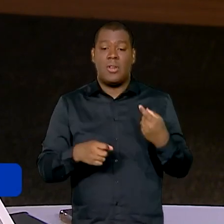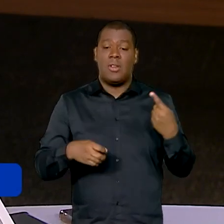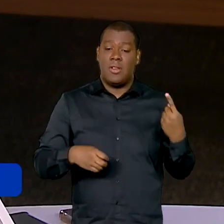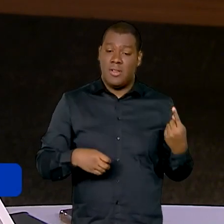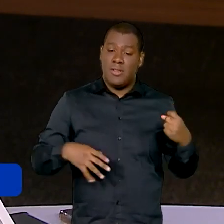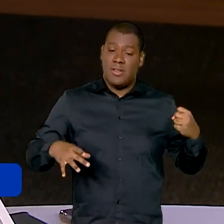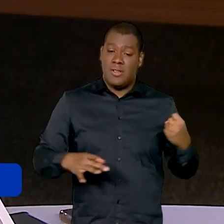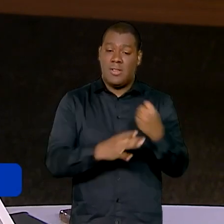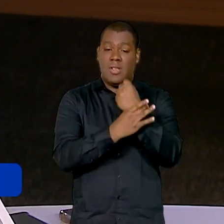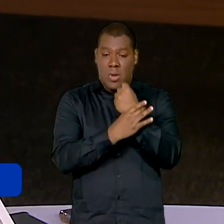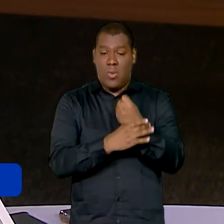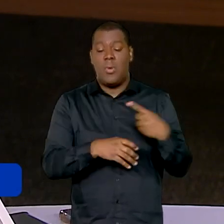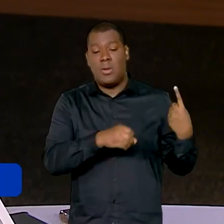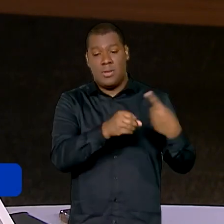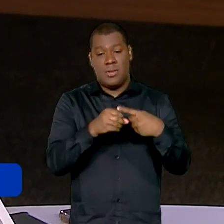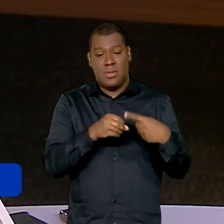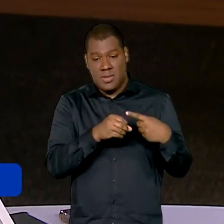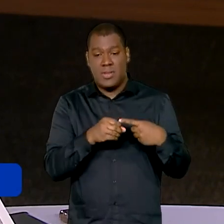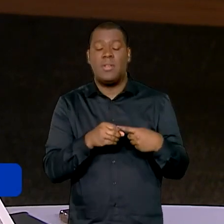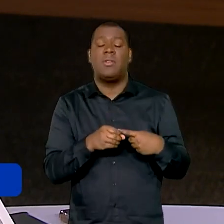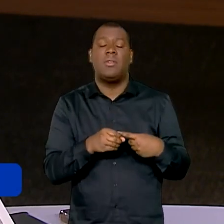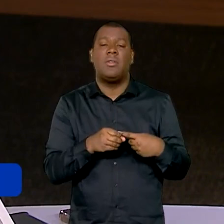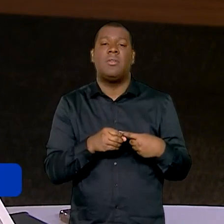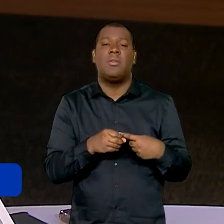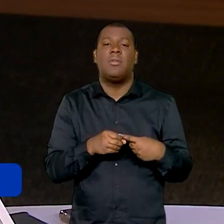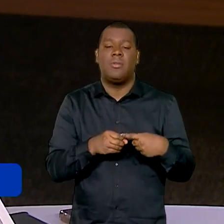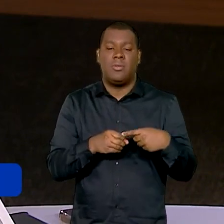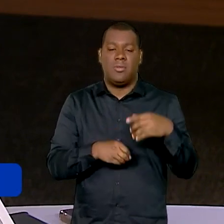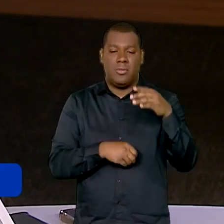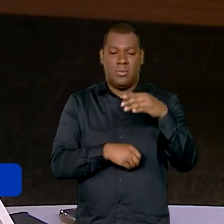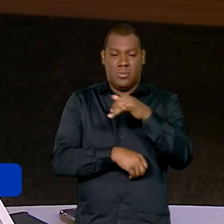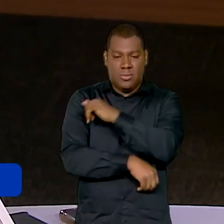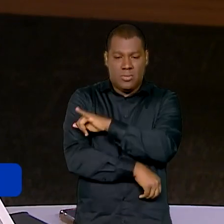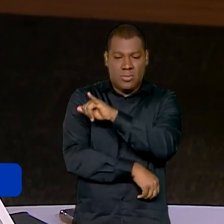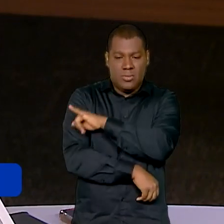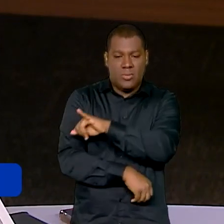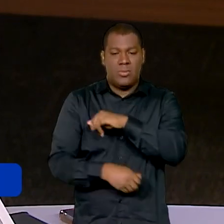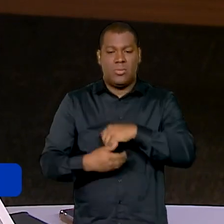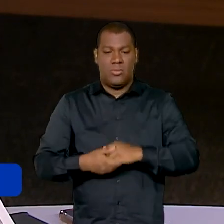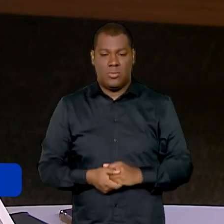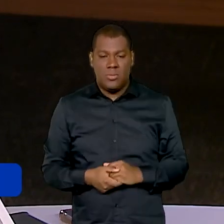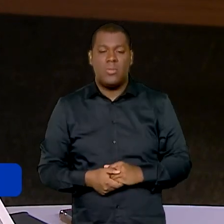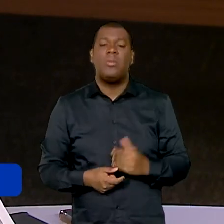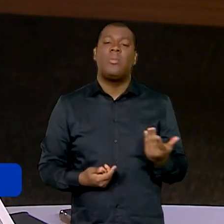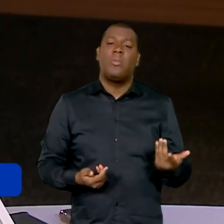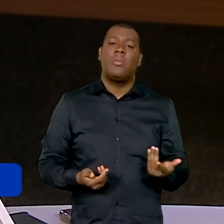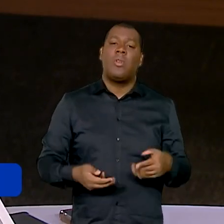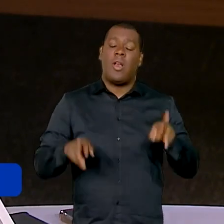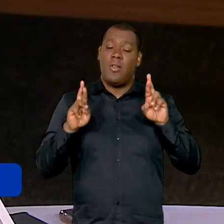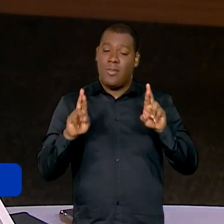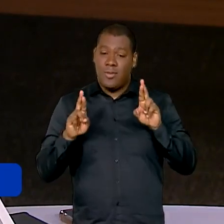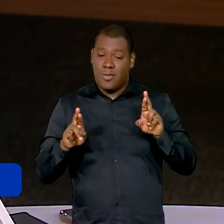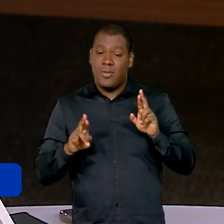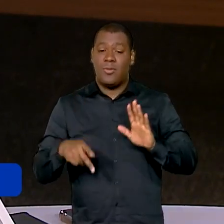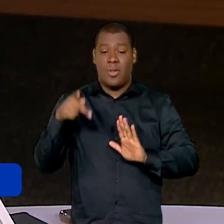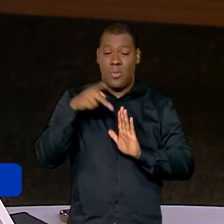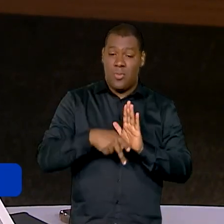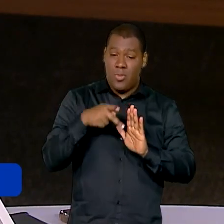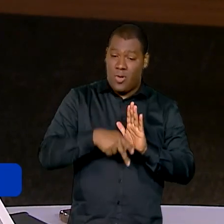de outras cidades, e desde já eu garanto que nós teremos sim vários desses projetos aprovados e incorporados ao